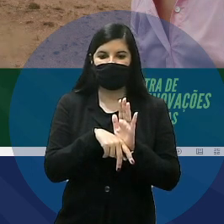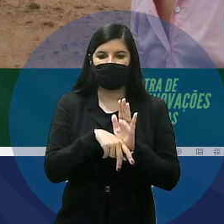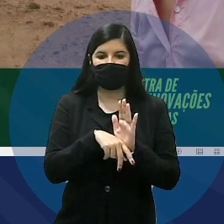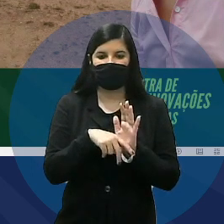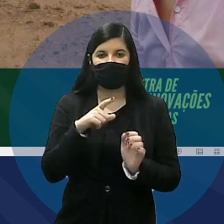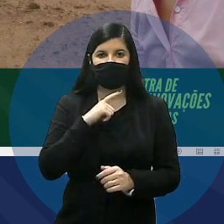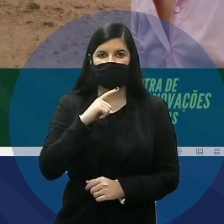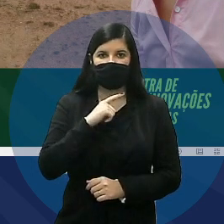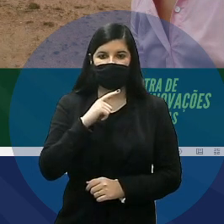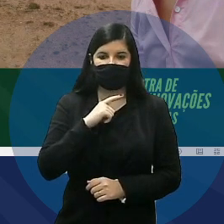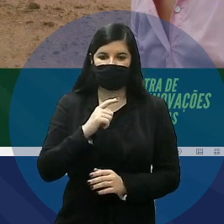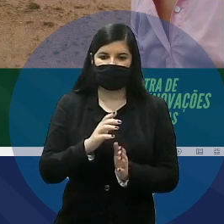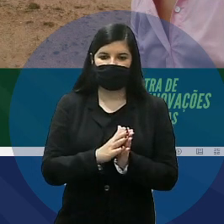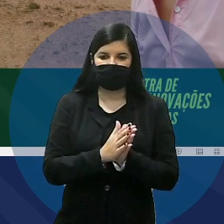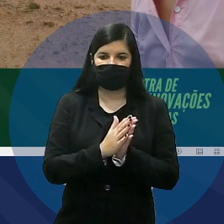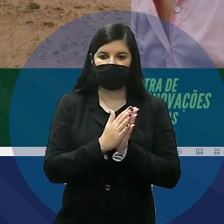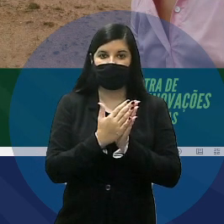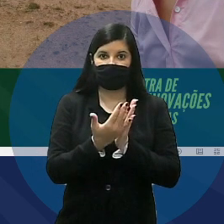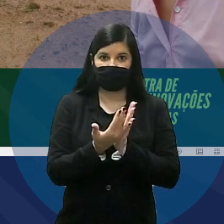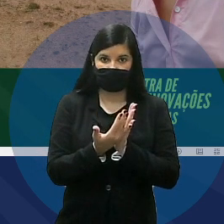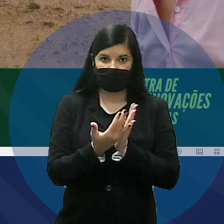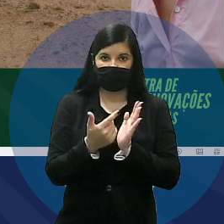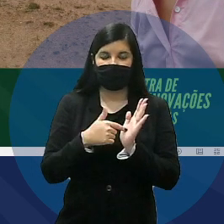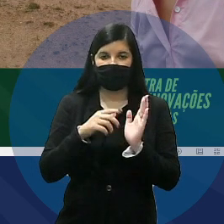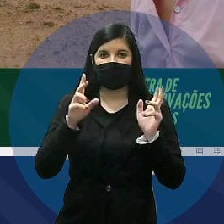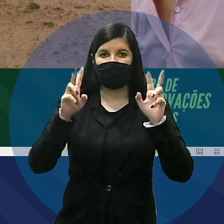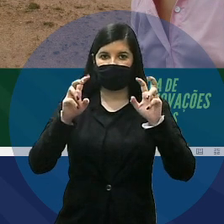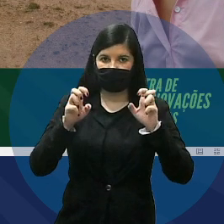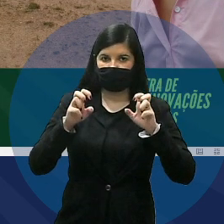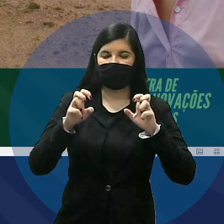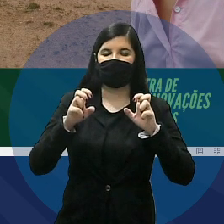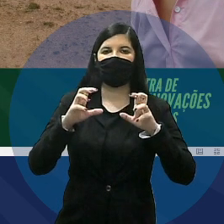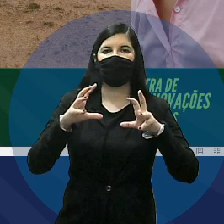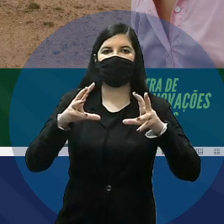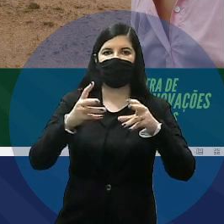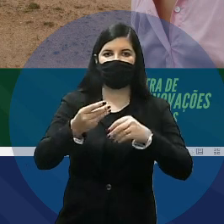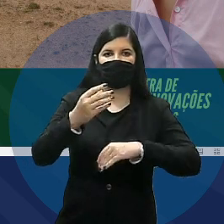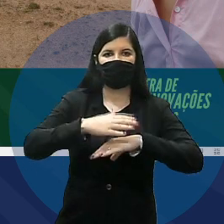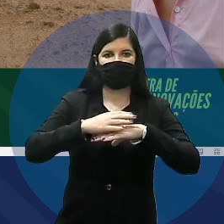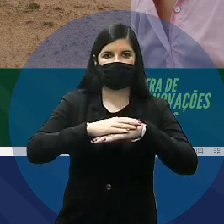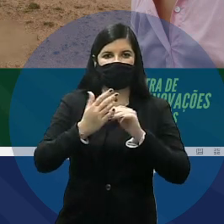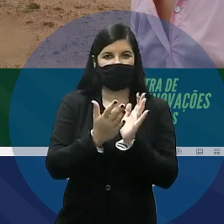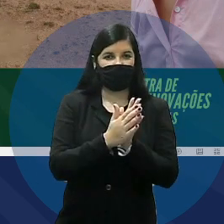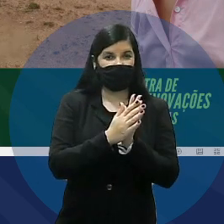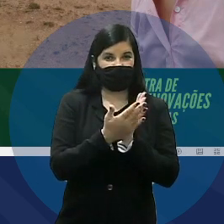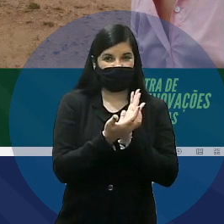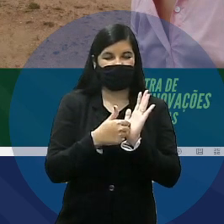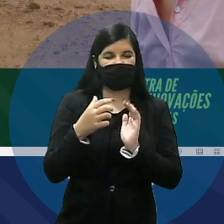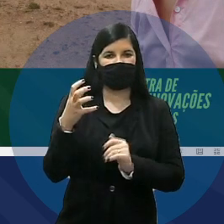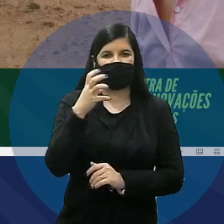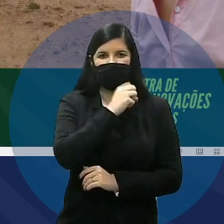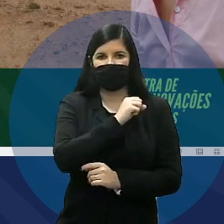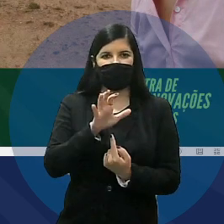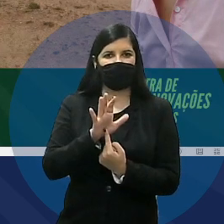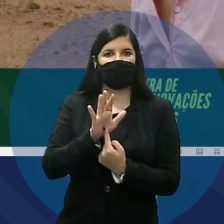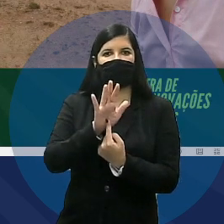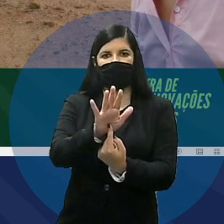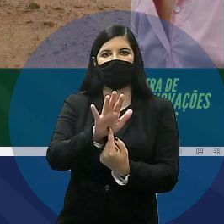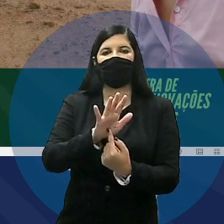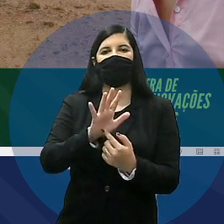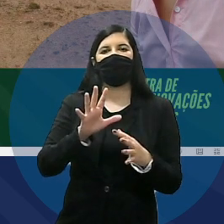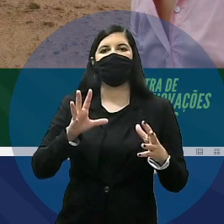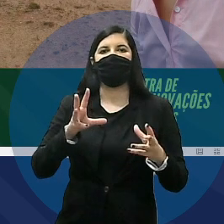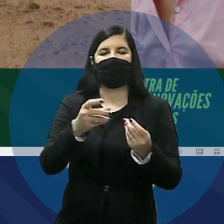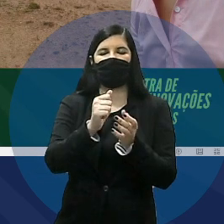tem um vídeo sobre essas ações, é um vídeo rápido que mostram essas nossas atividades, a participação